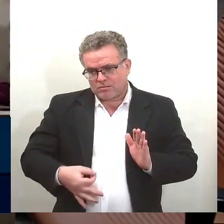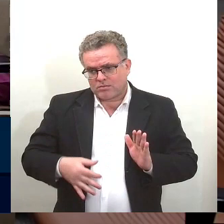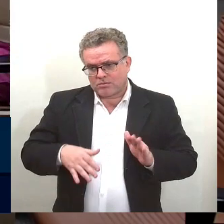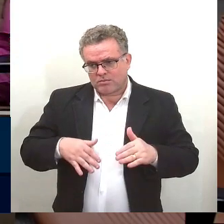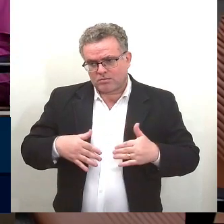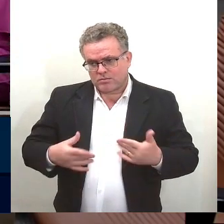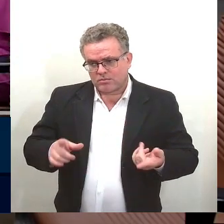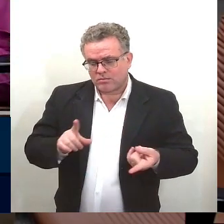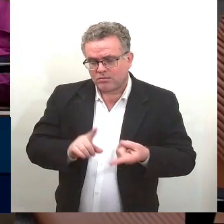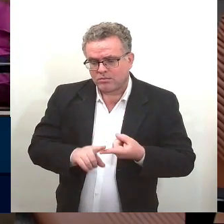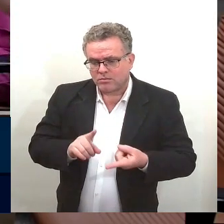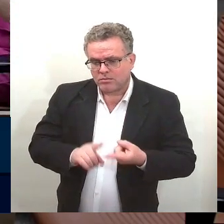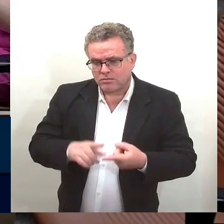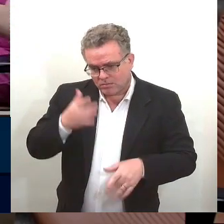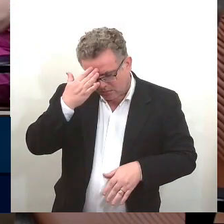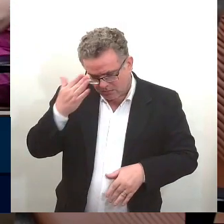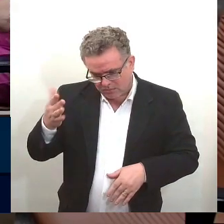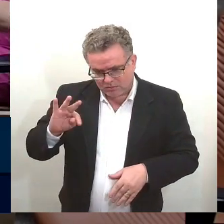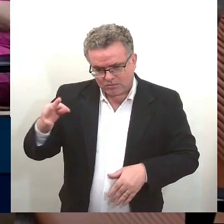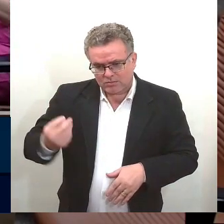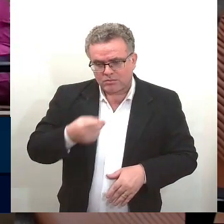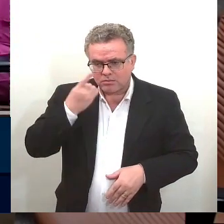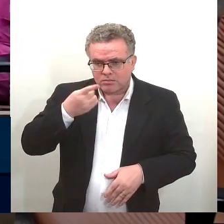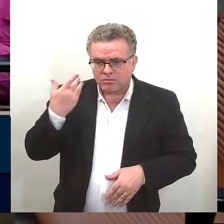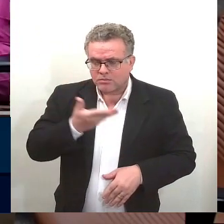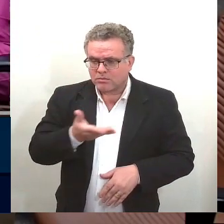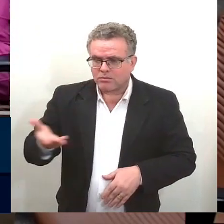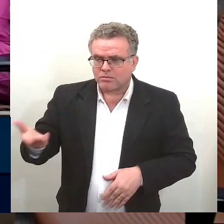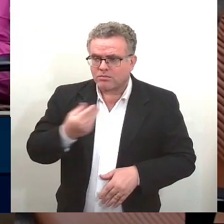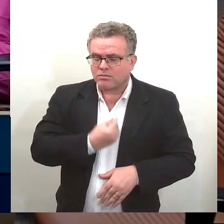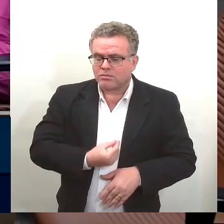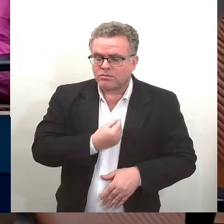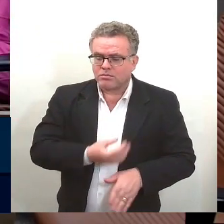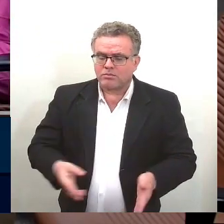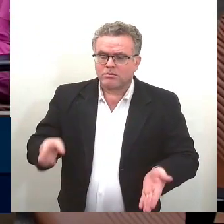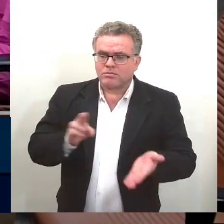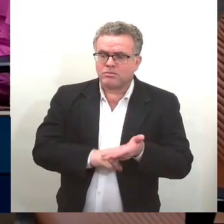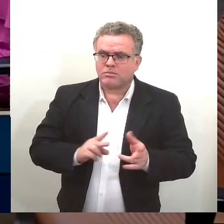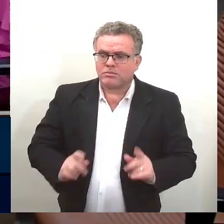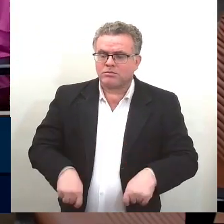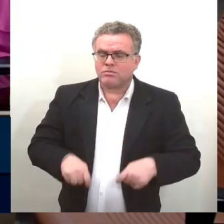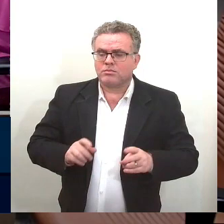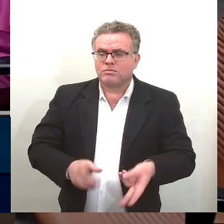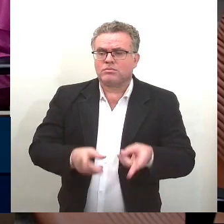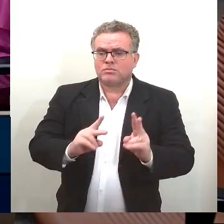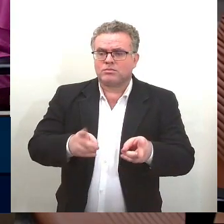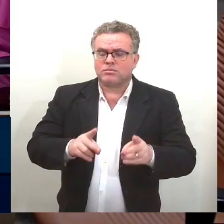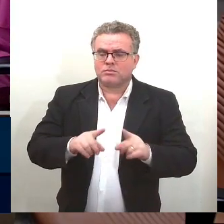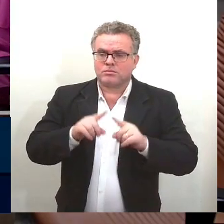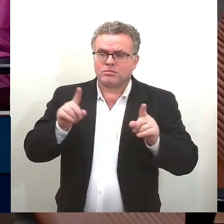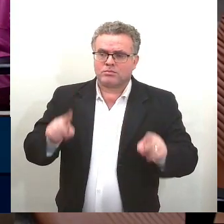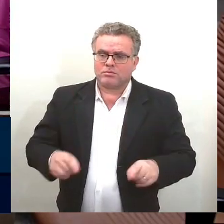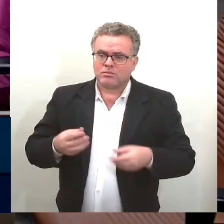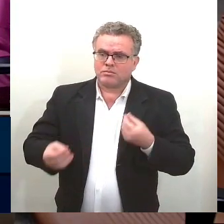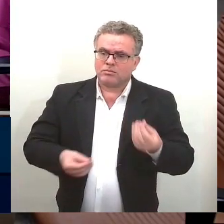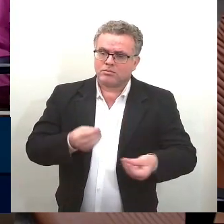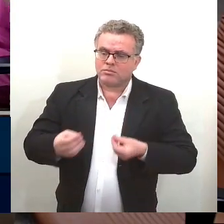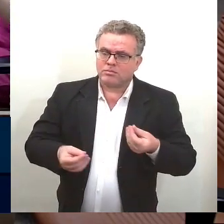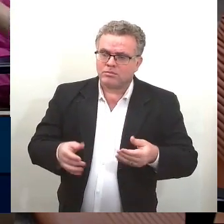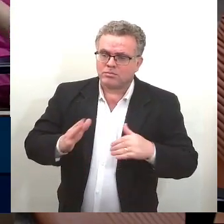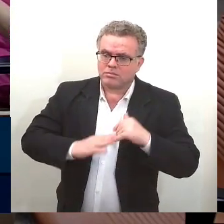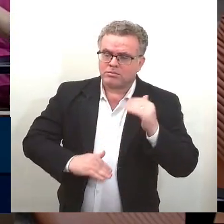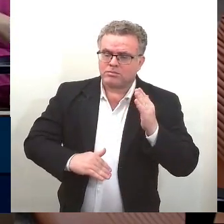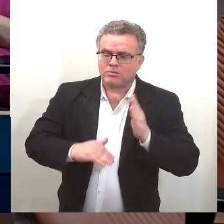deputados, senhoras deputadas presentes, aos servidores dessa casa, profissionais da imprensa, a todos os cidadãos que